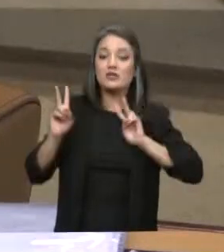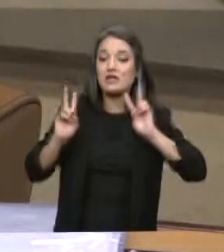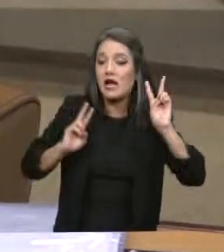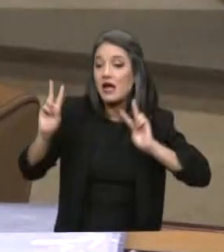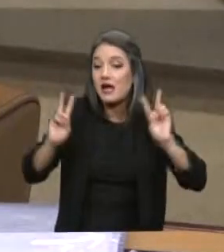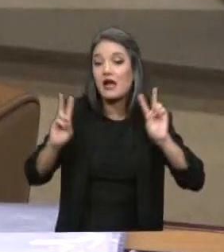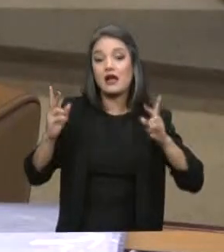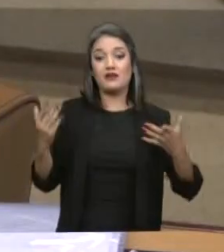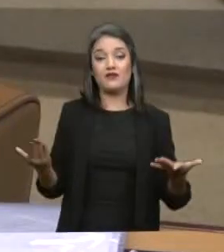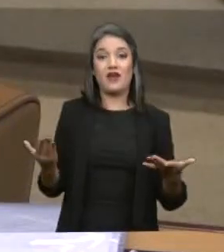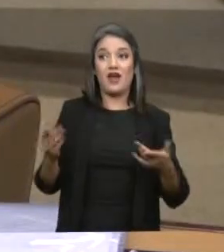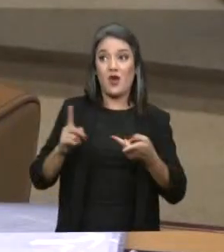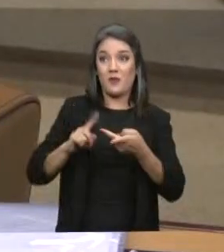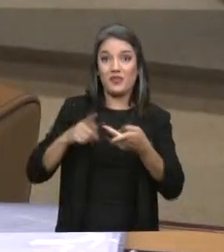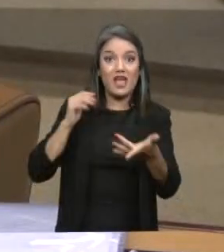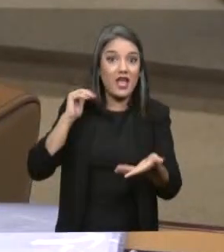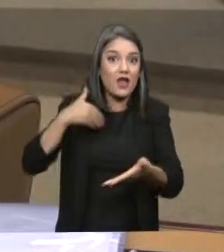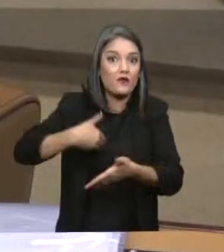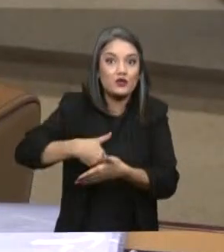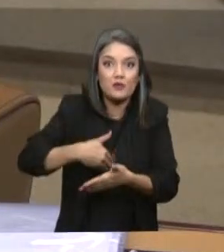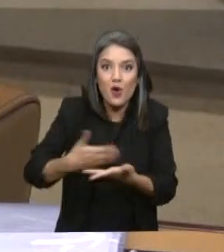pelo futebol